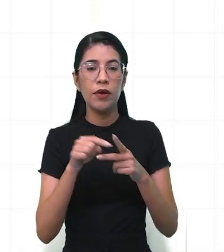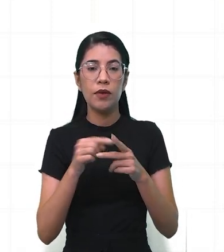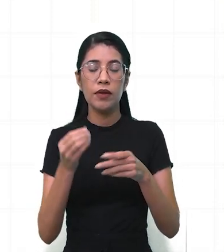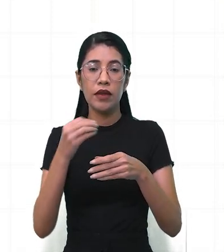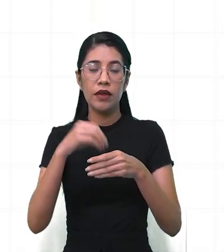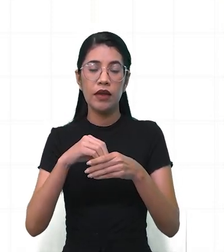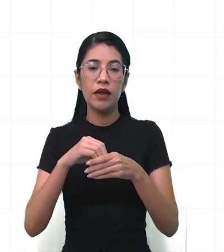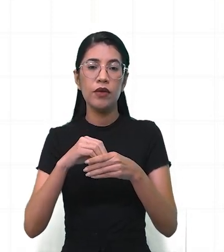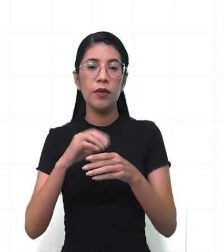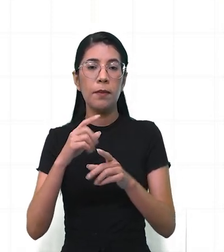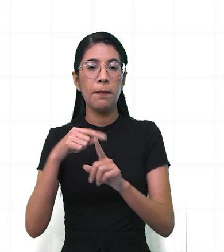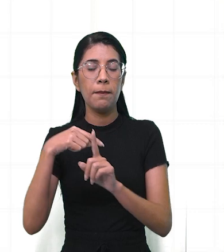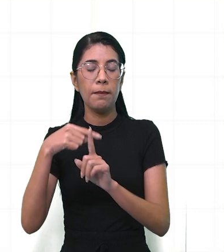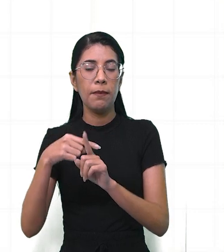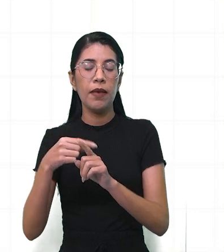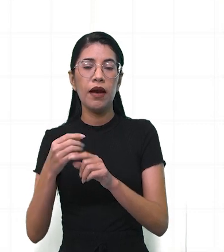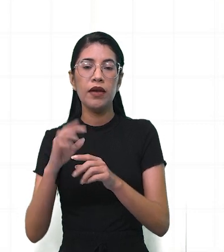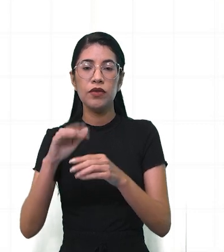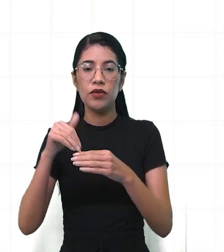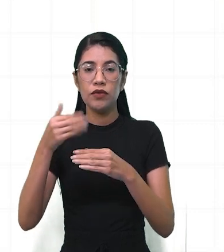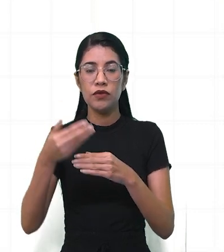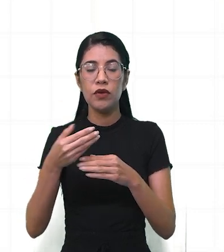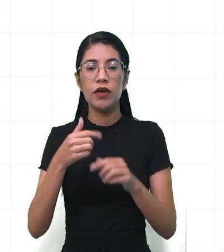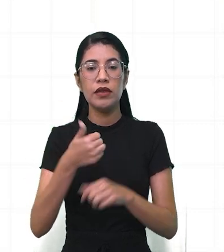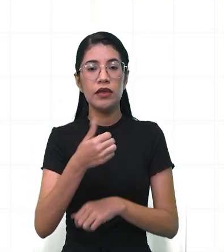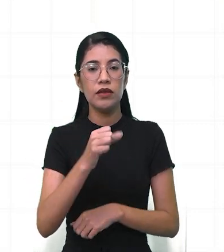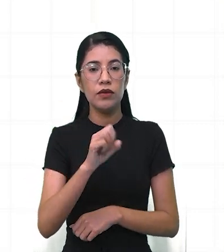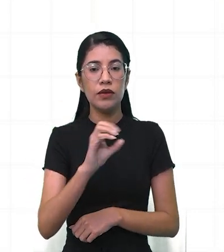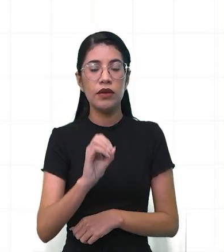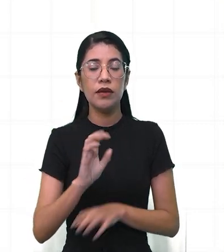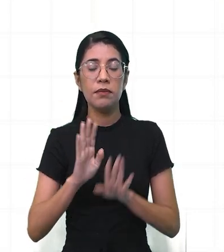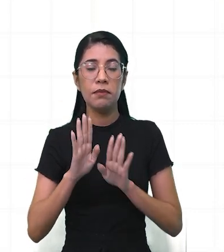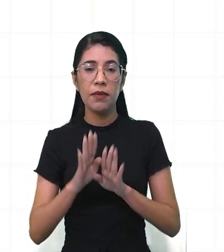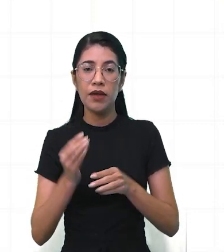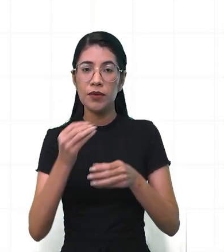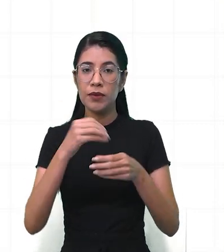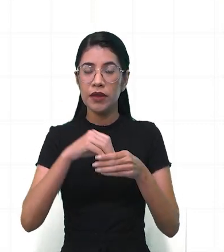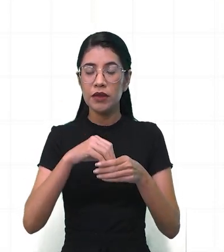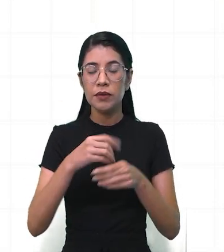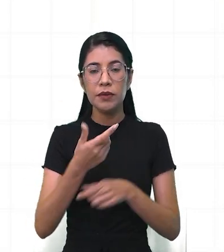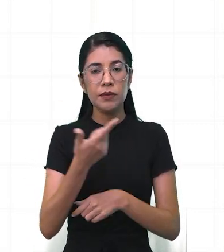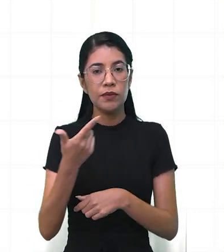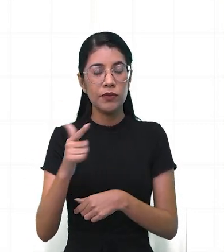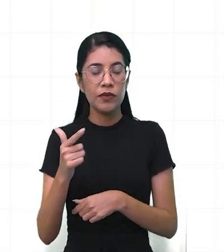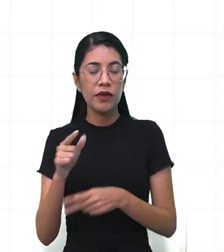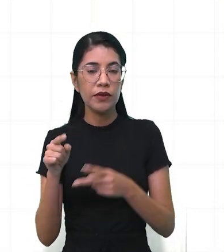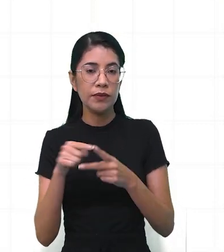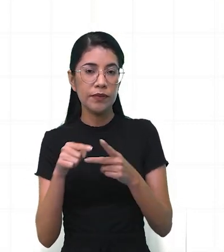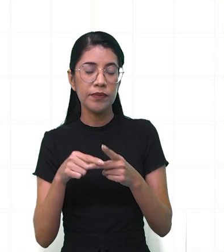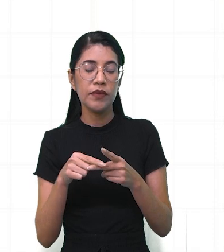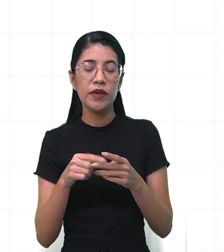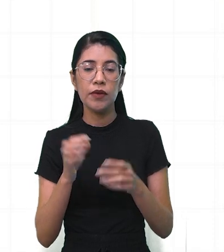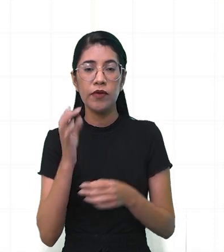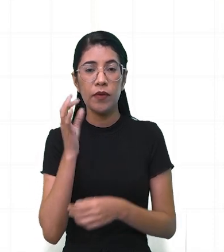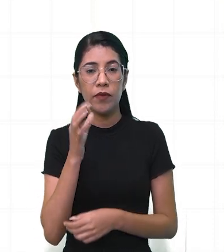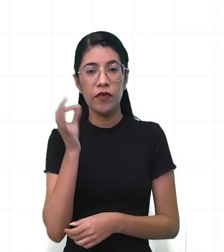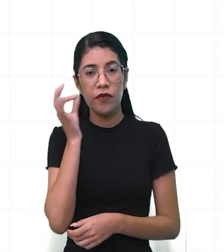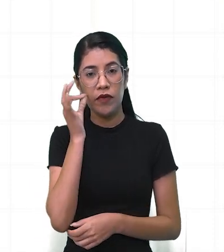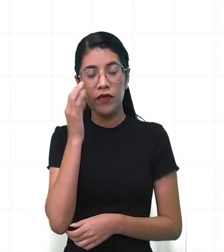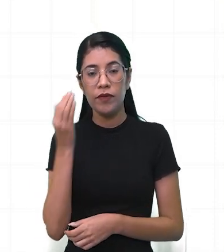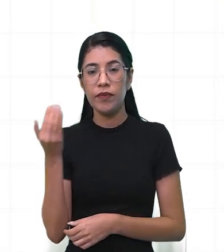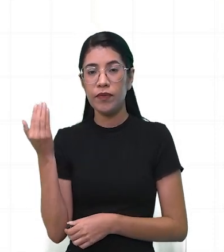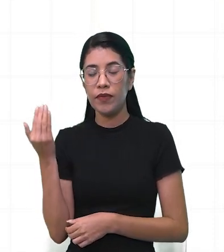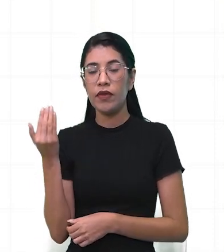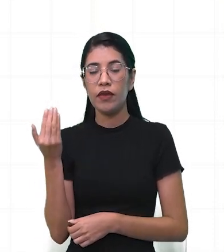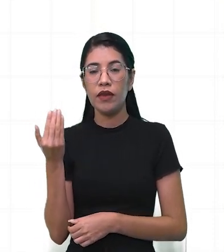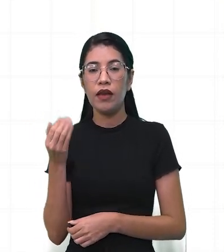com o ângulo externo é igual a 180 graus. Nesse caso aí não tem o ângulo interno. Então, vamos observar a figura. Vamos,